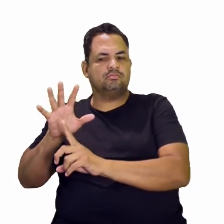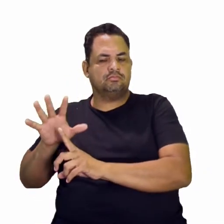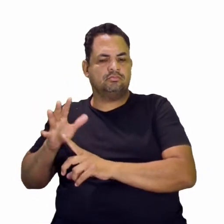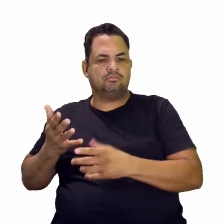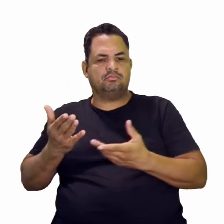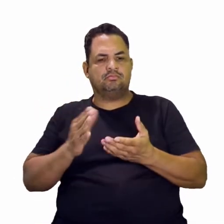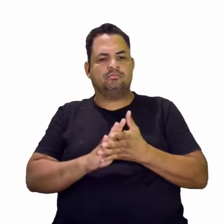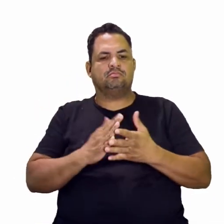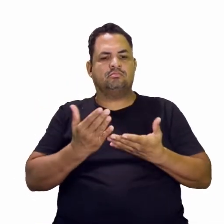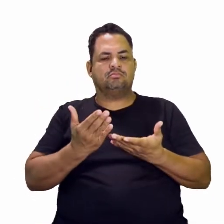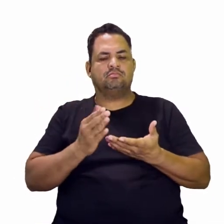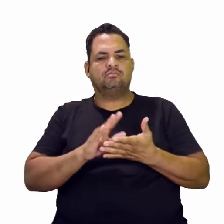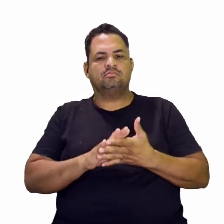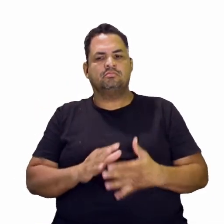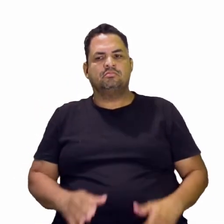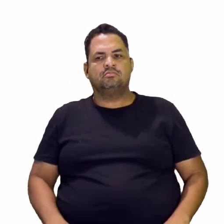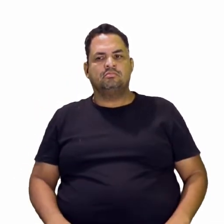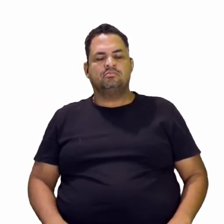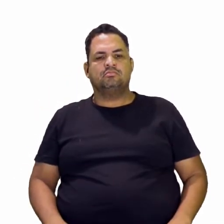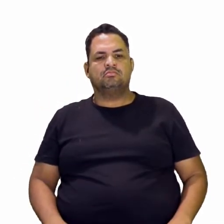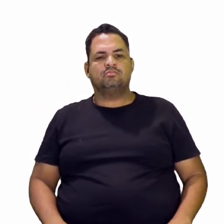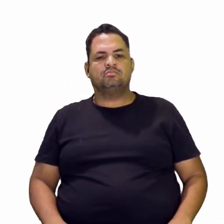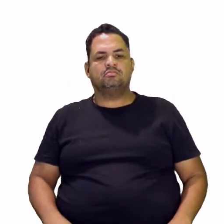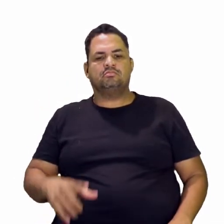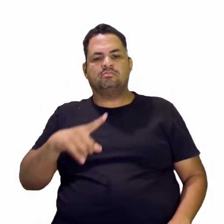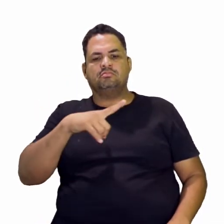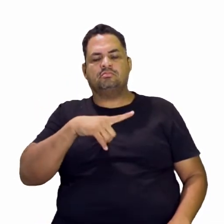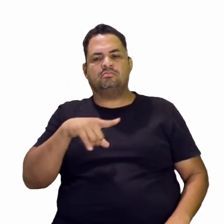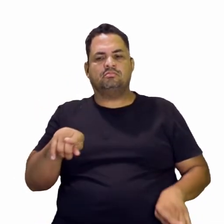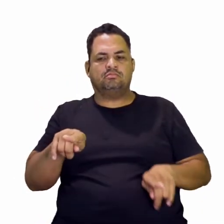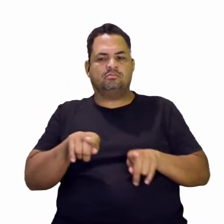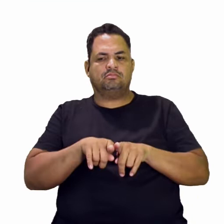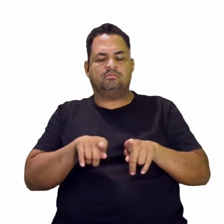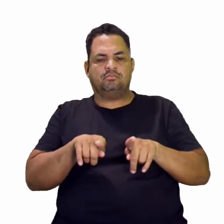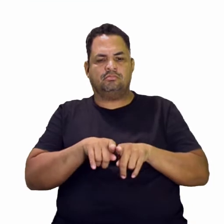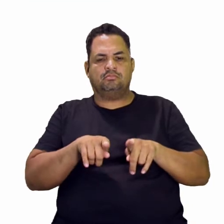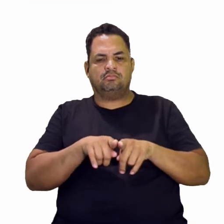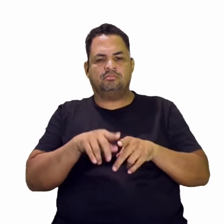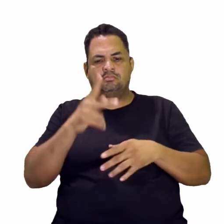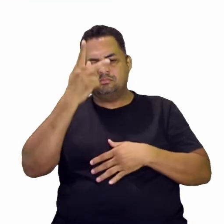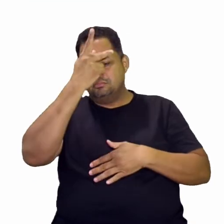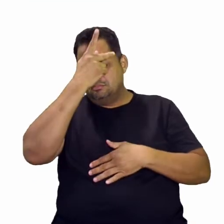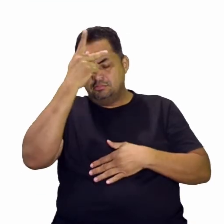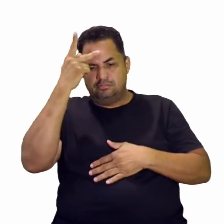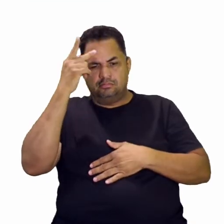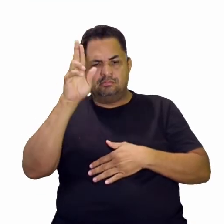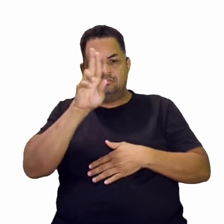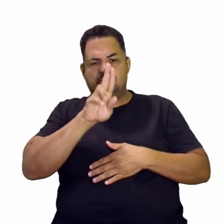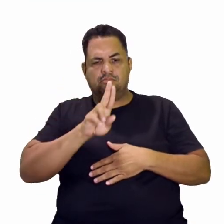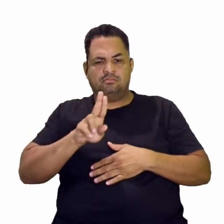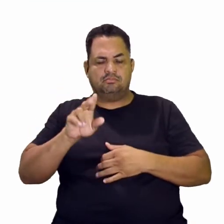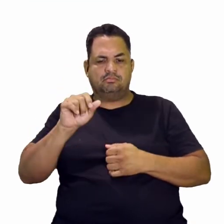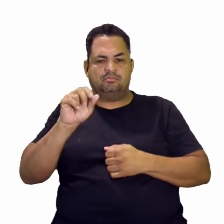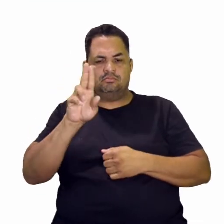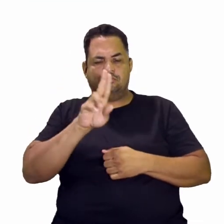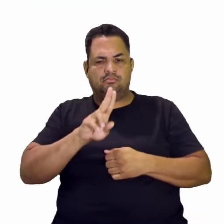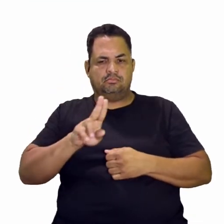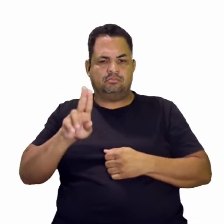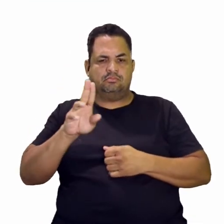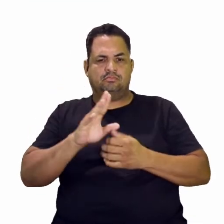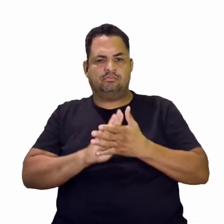influenciar nessas questões. E aí, a gente tem também as pessoas que fazem usos, né,